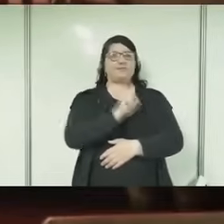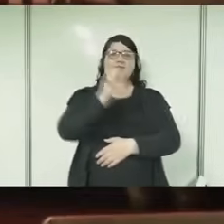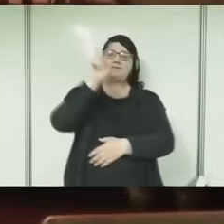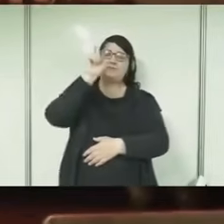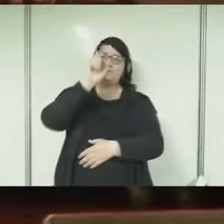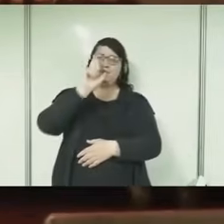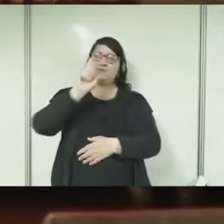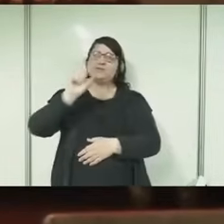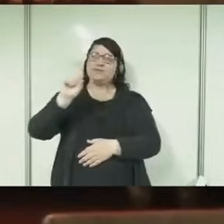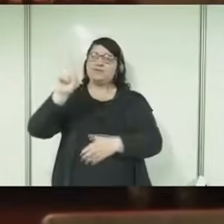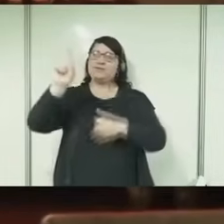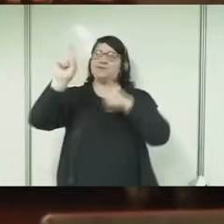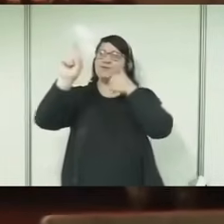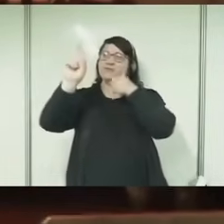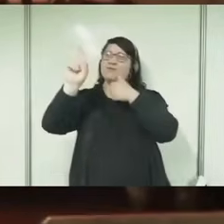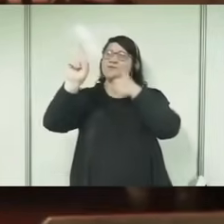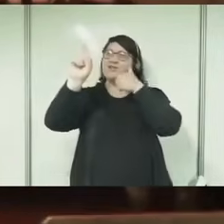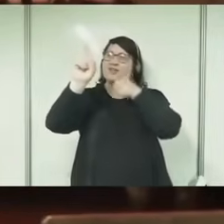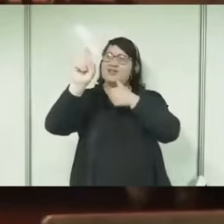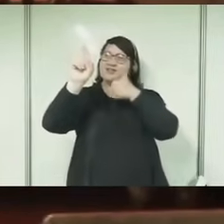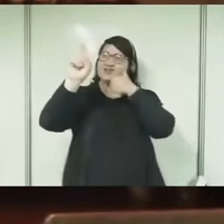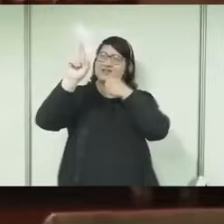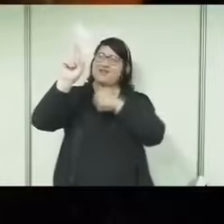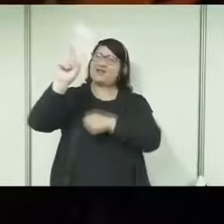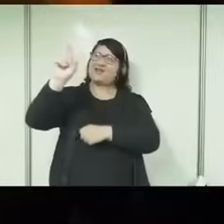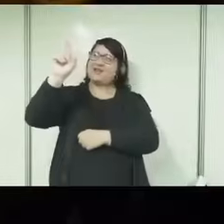Nossa Senhora de